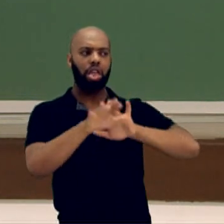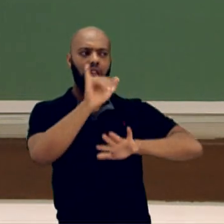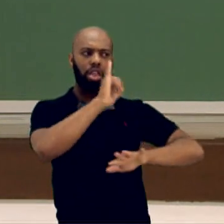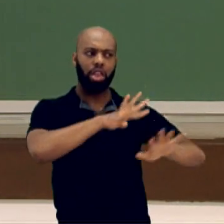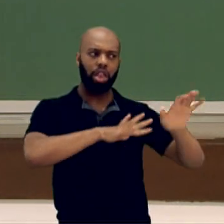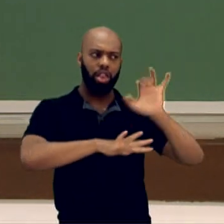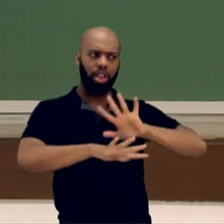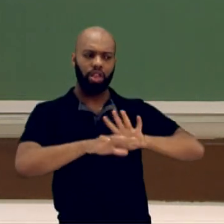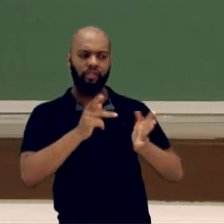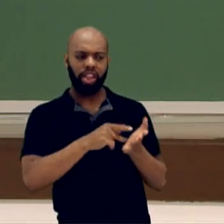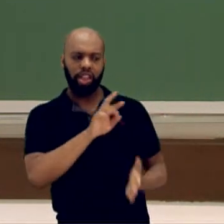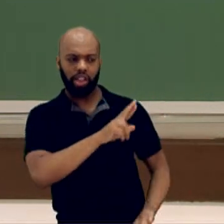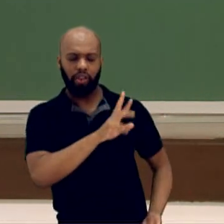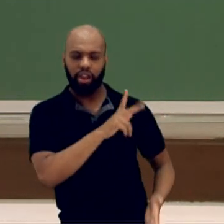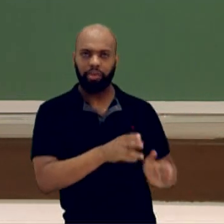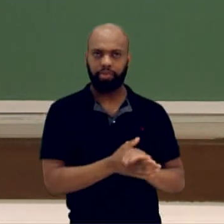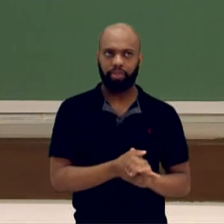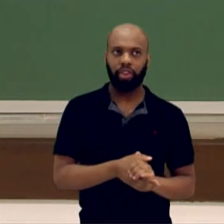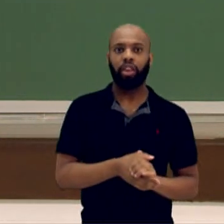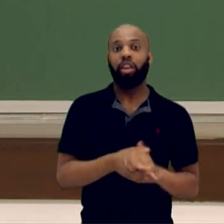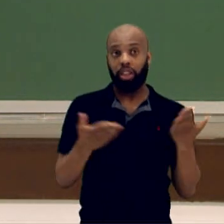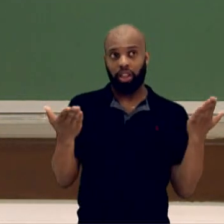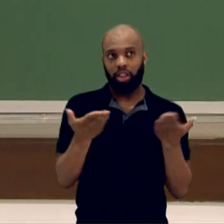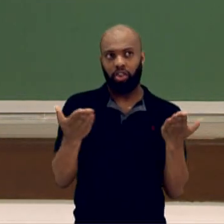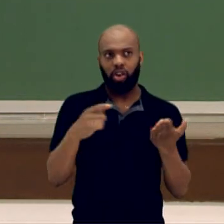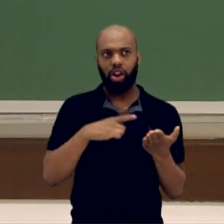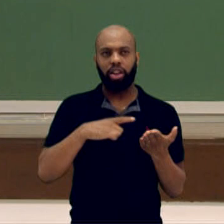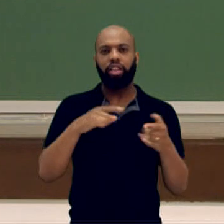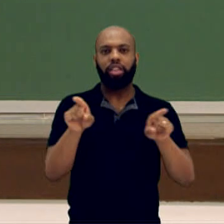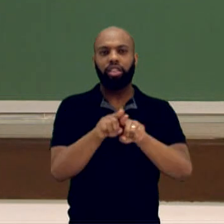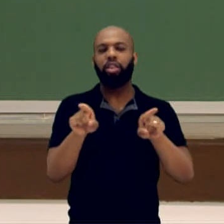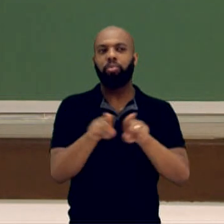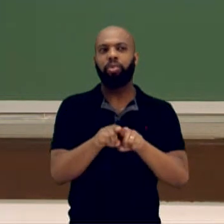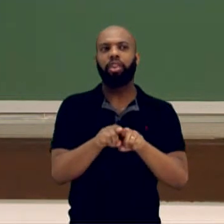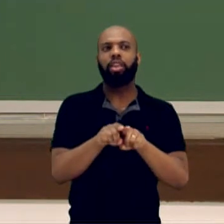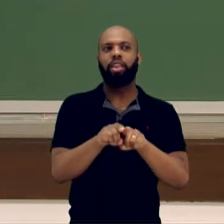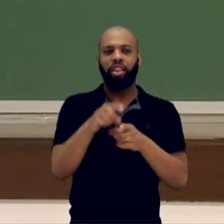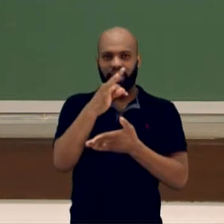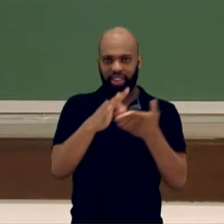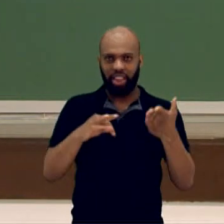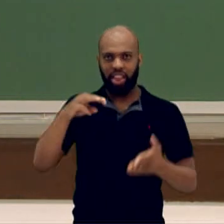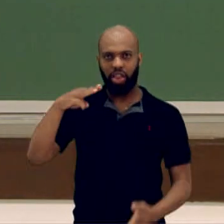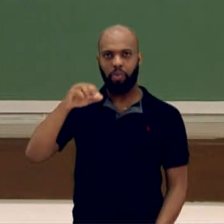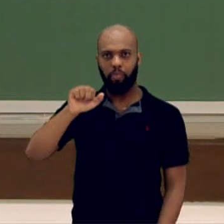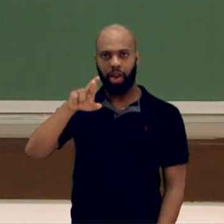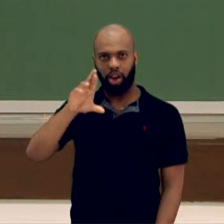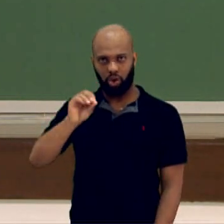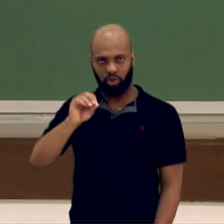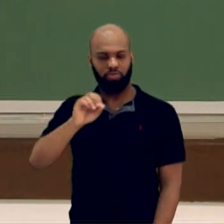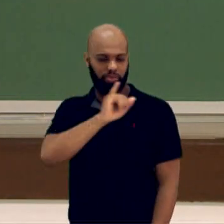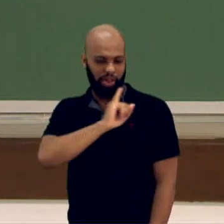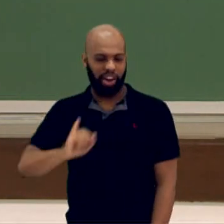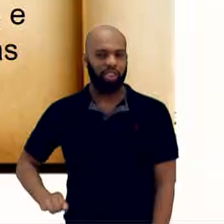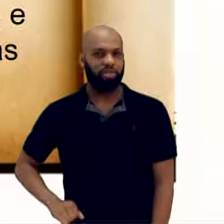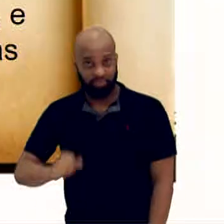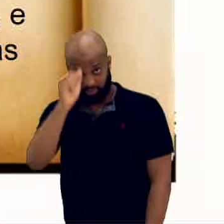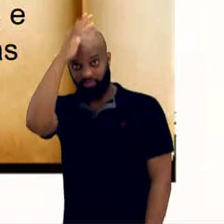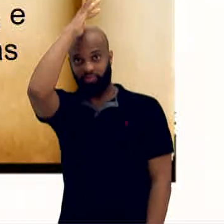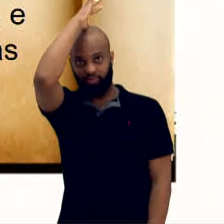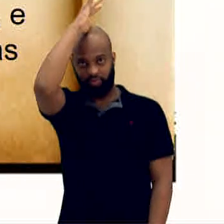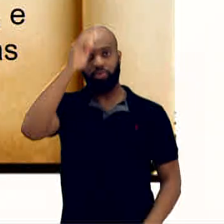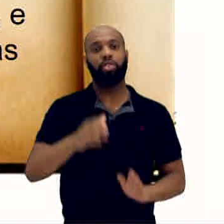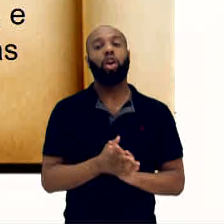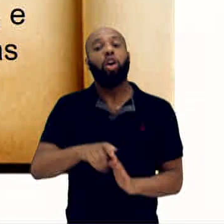exemplo. Perfeito? Então temos uma citação aqui de Marco Aurélio, o imperador romano ali, né, que foi filósofo também, sobre